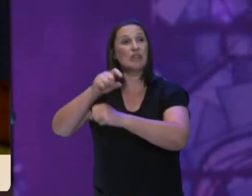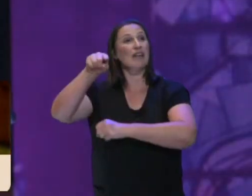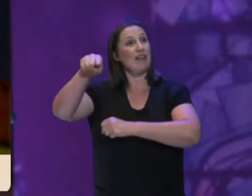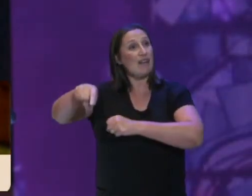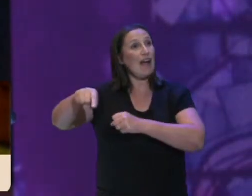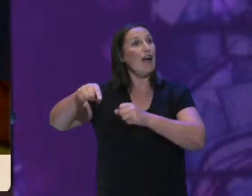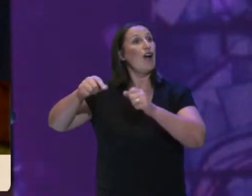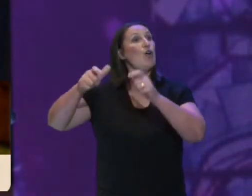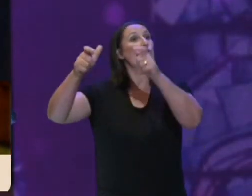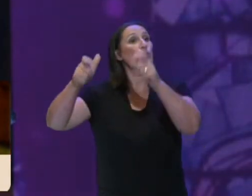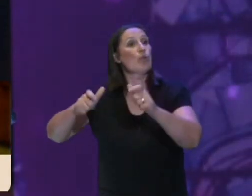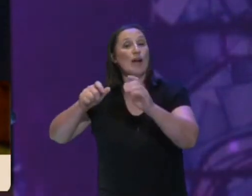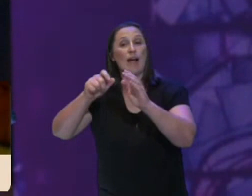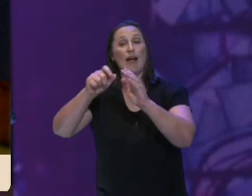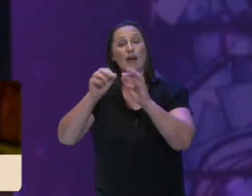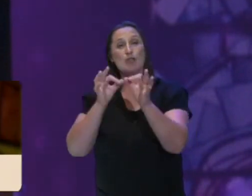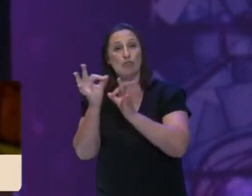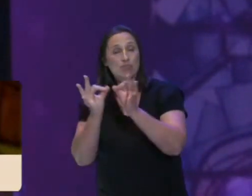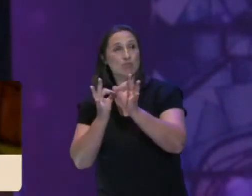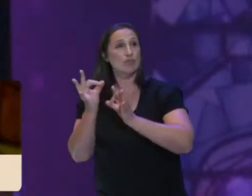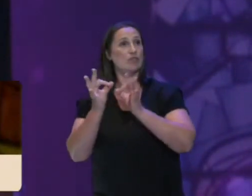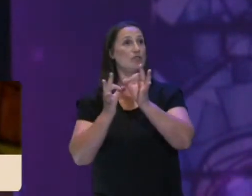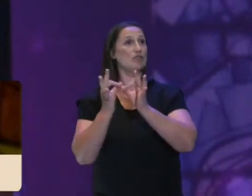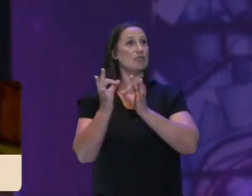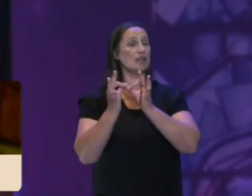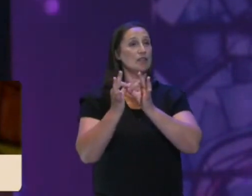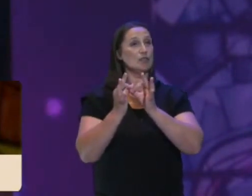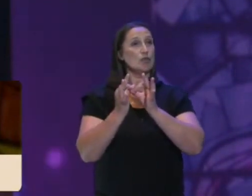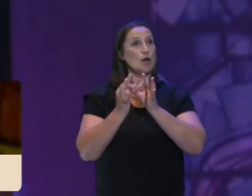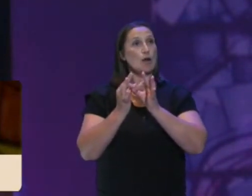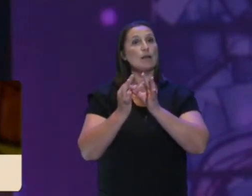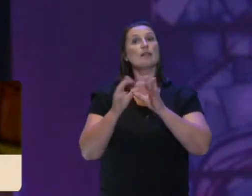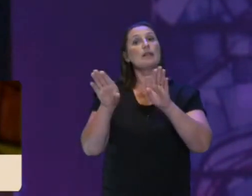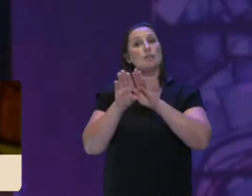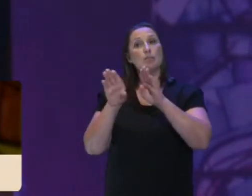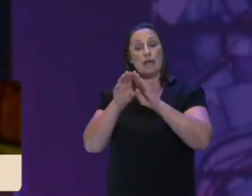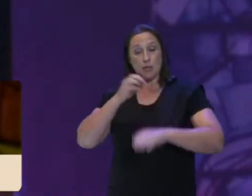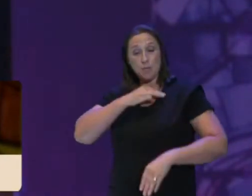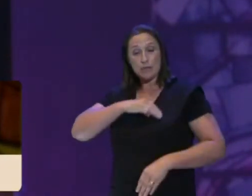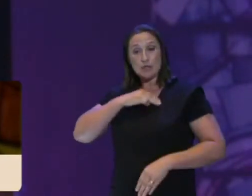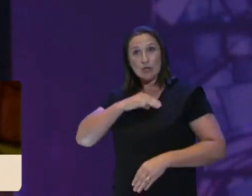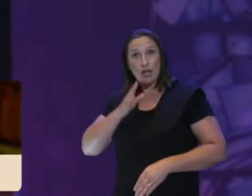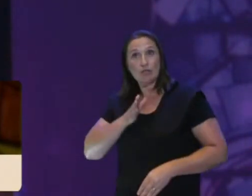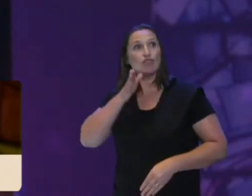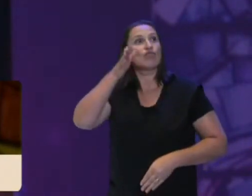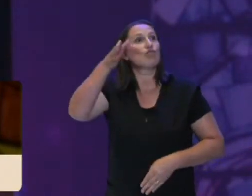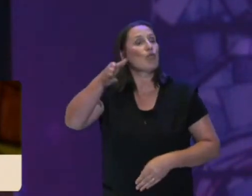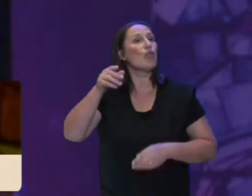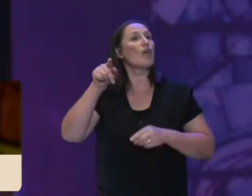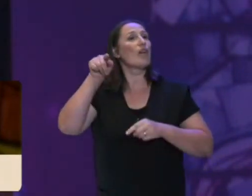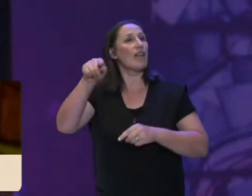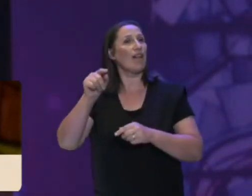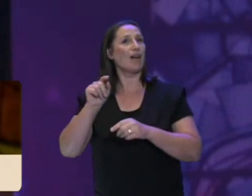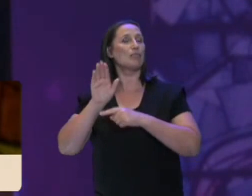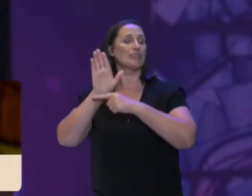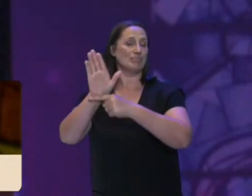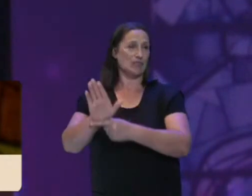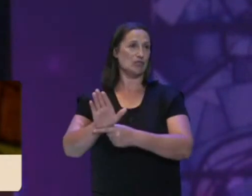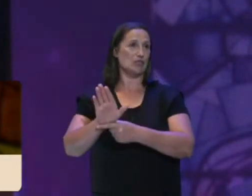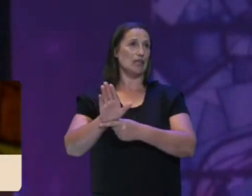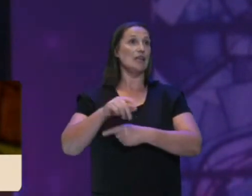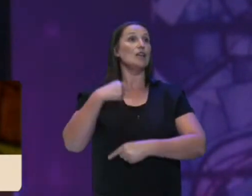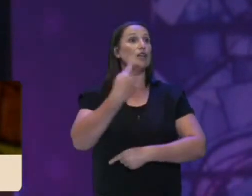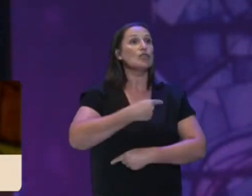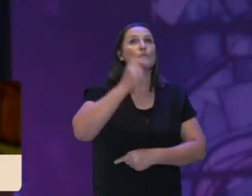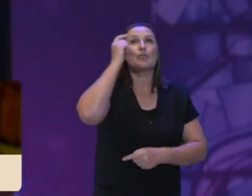conseguiu participar desse projeto, enviando os missionários, e a gente está sonhando com o que vai acontecer. Então,